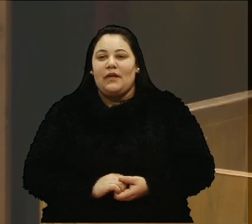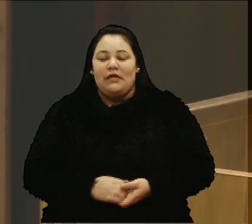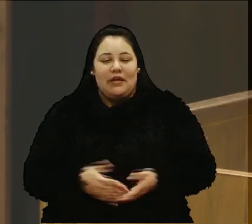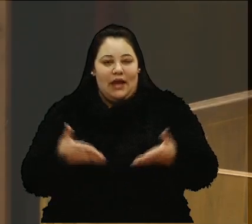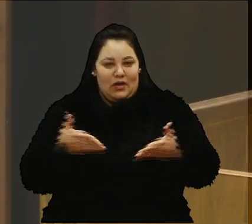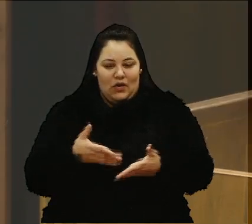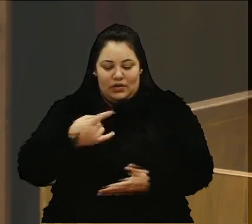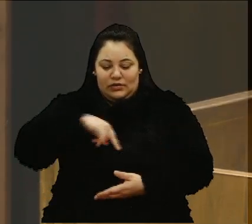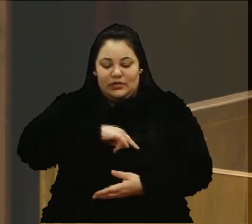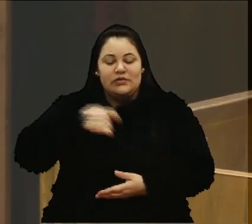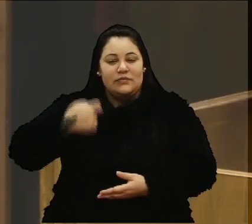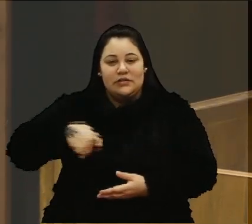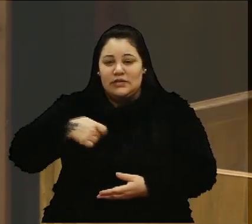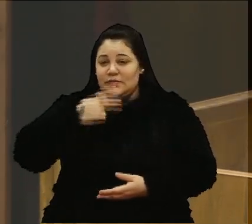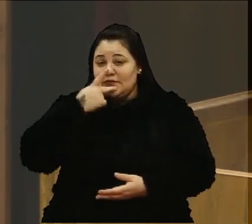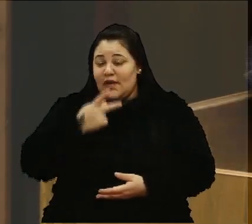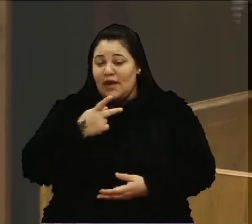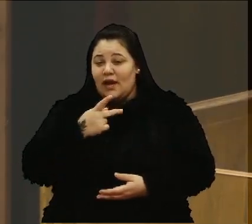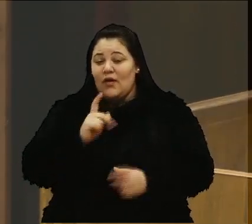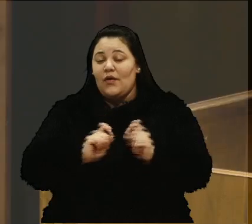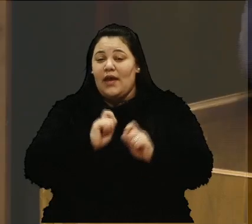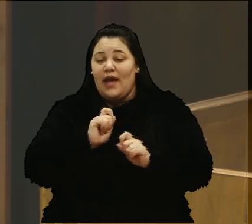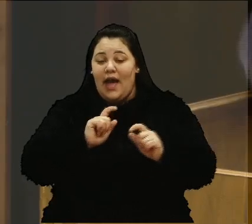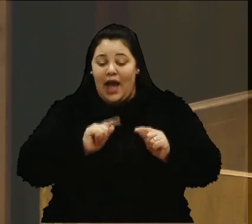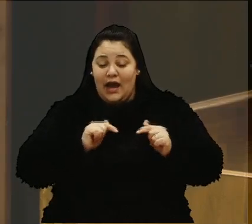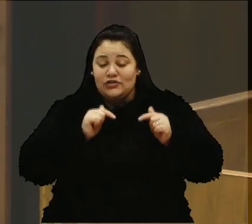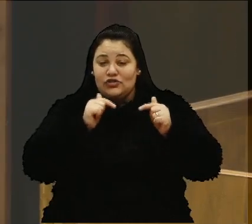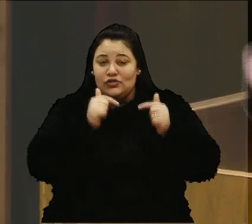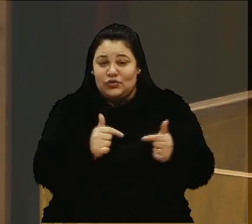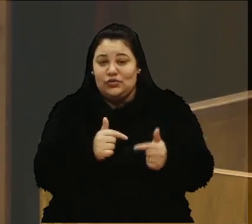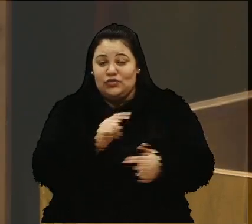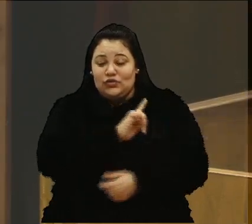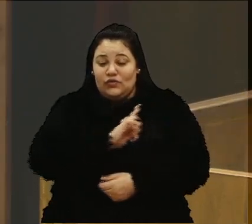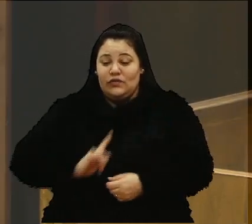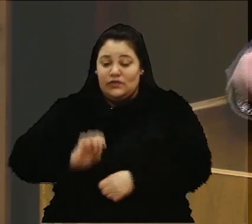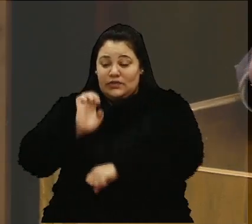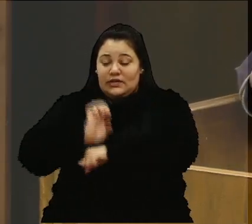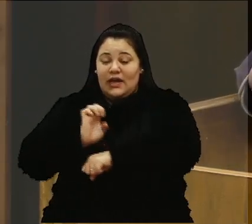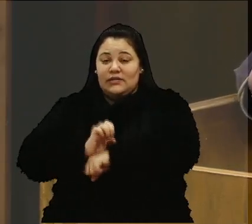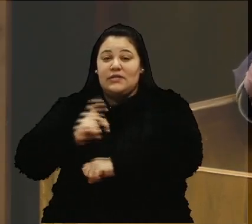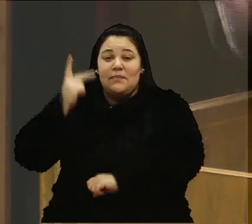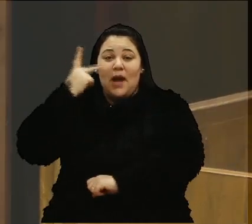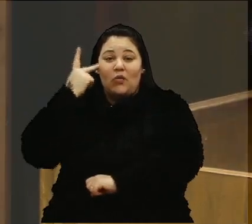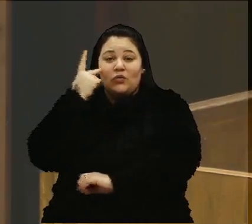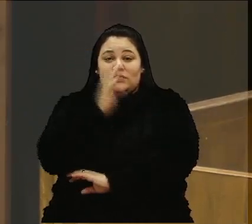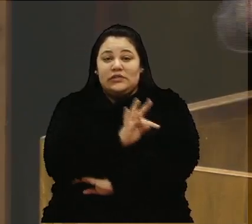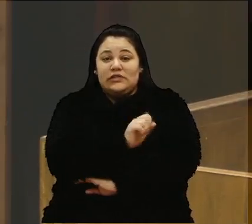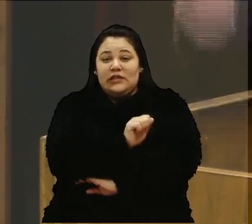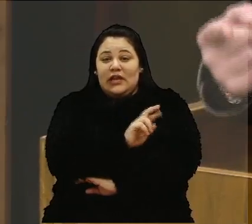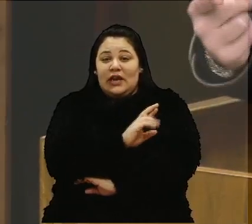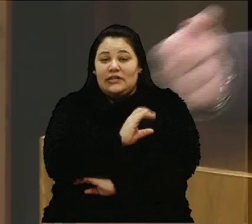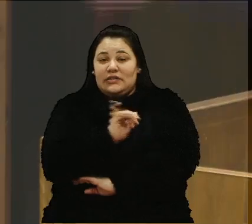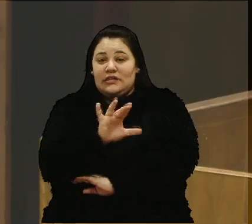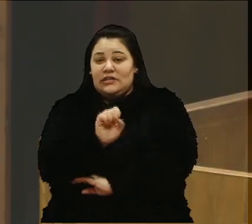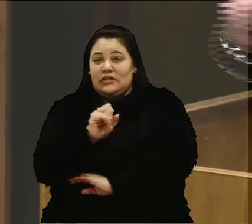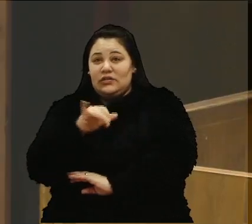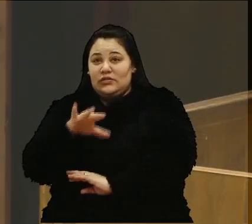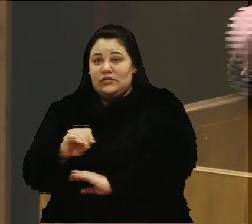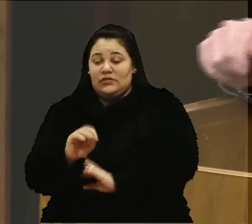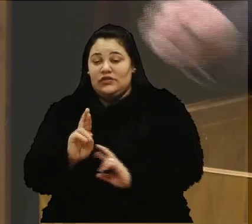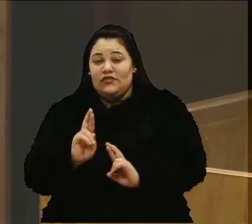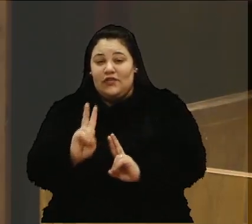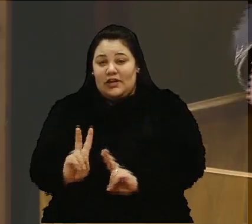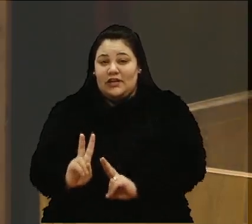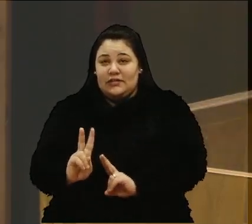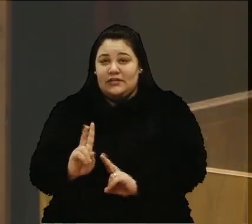temos que ressaltar a atitude do governador do estado de São Paulo, Tarcísio, que, diferentemente de se